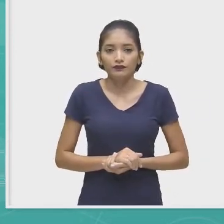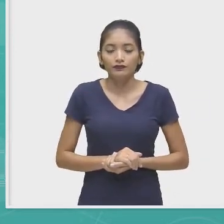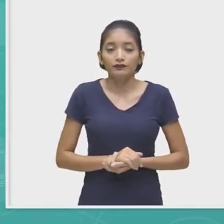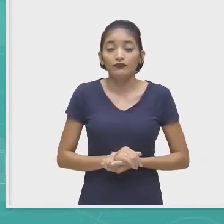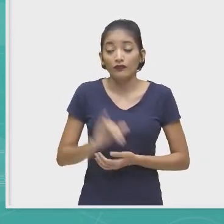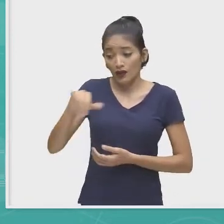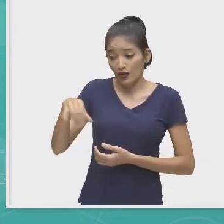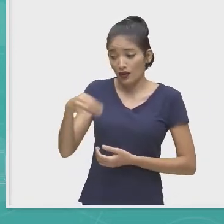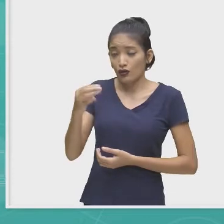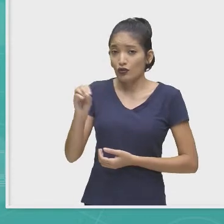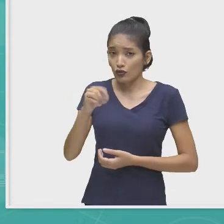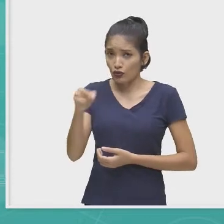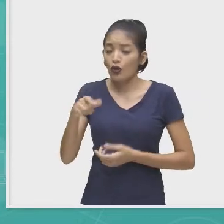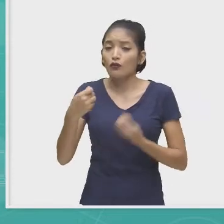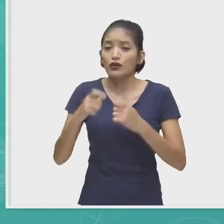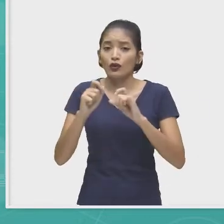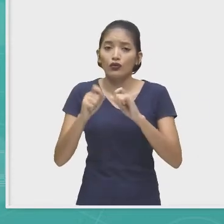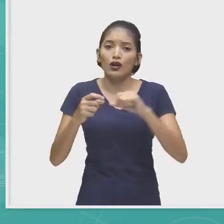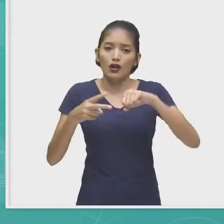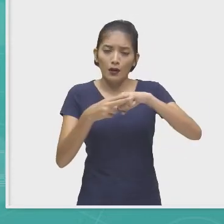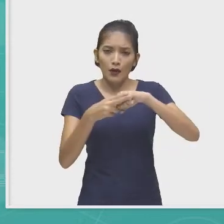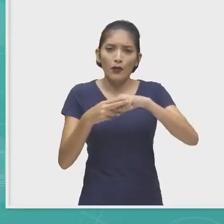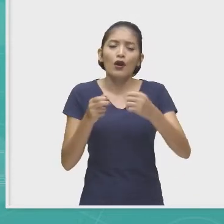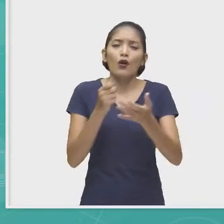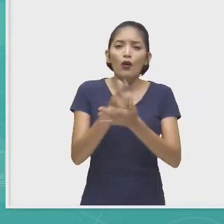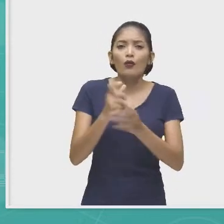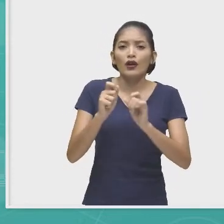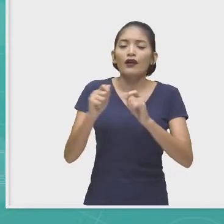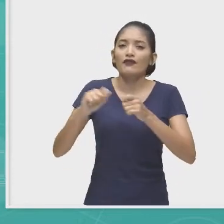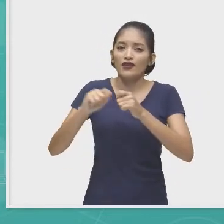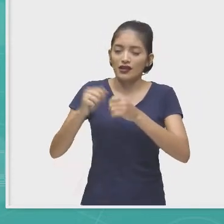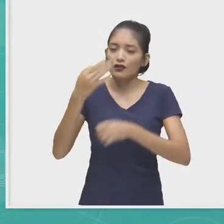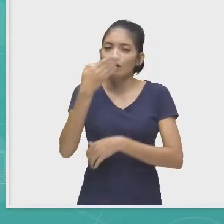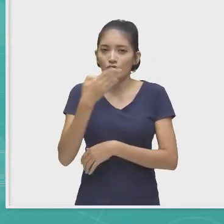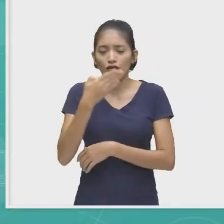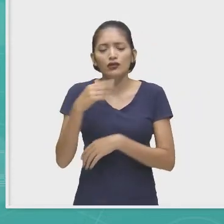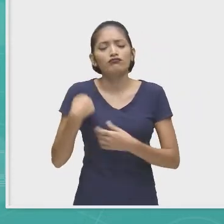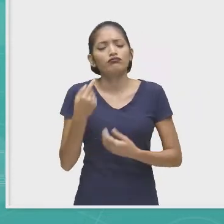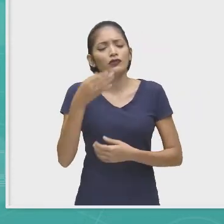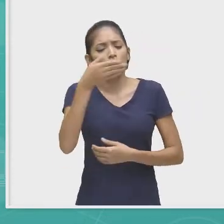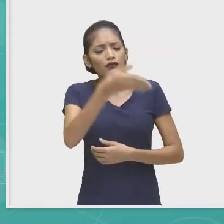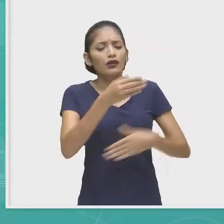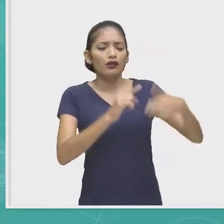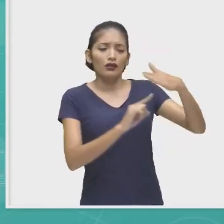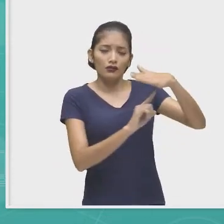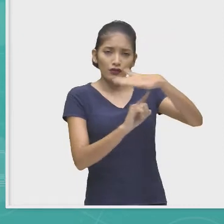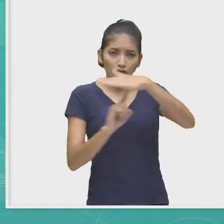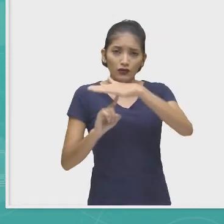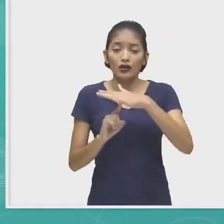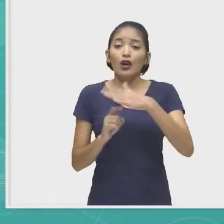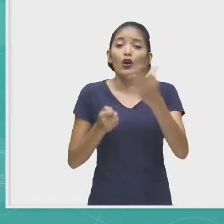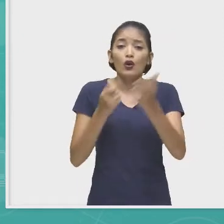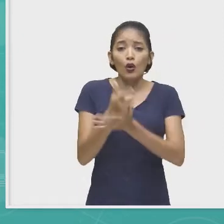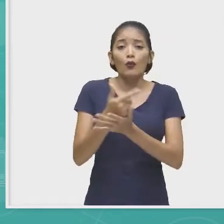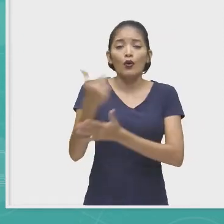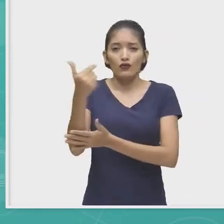João precisava comprar cupuaçu para fazer uma sobremesa. Foi à feira e comprou R$22 de